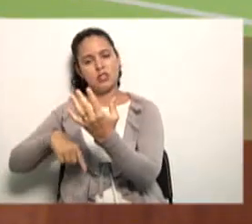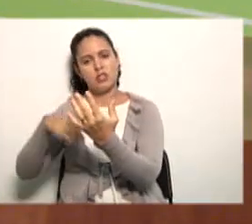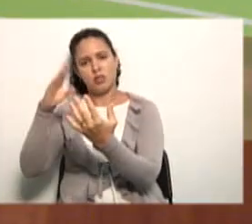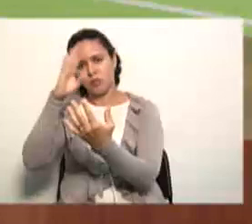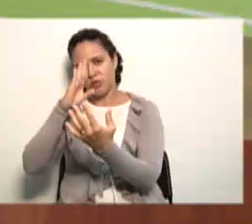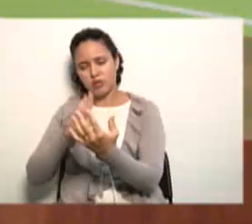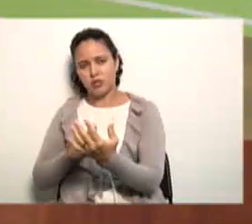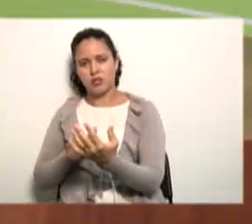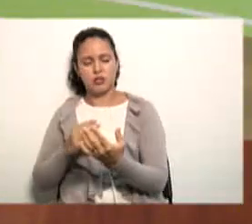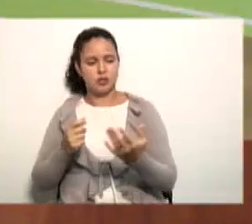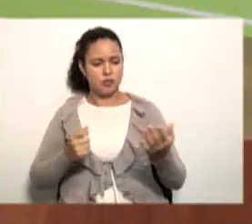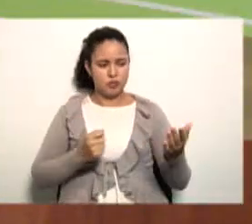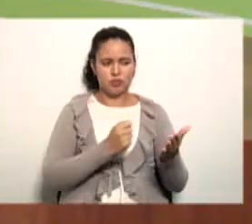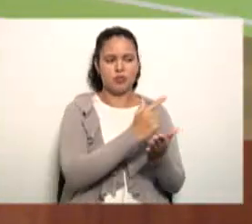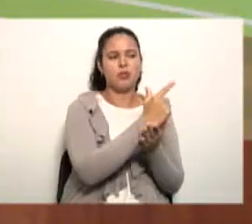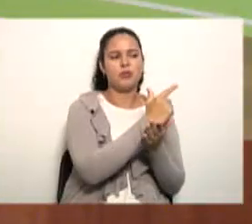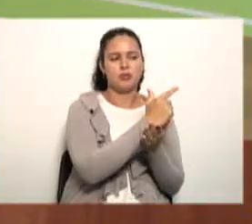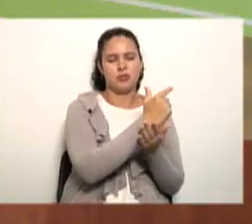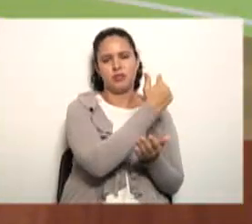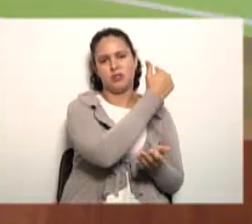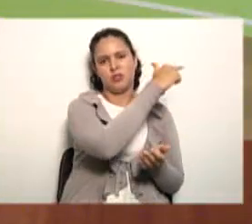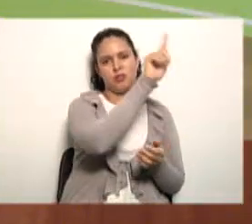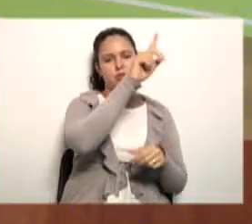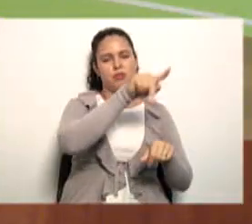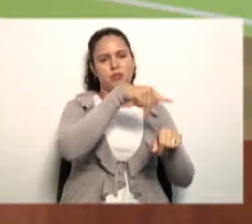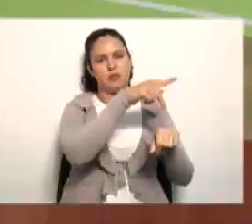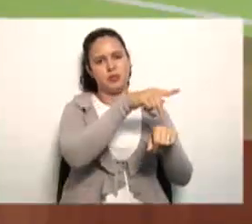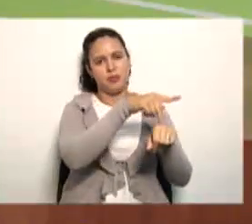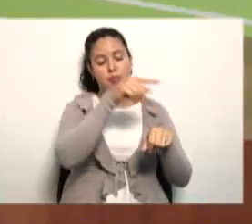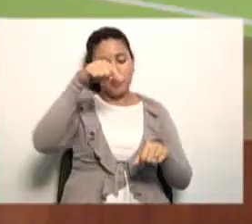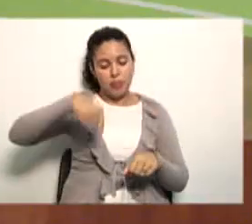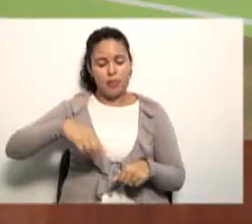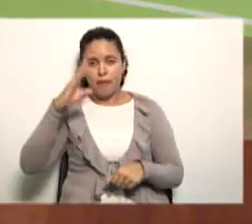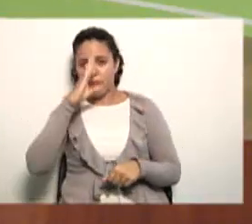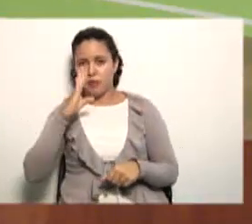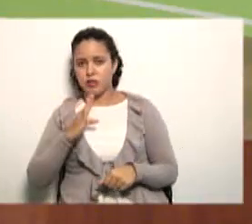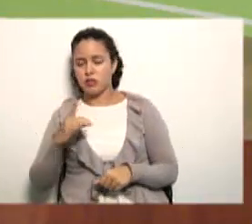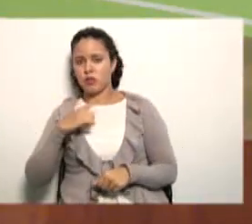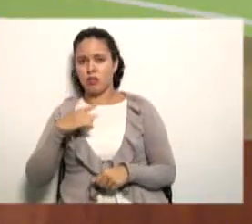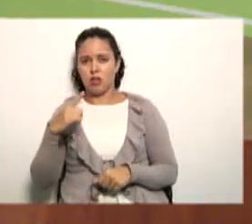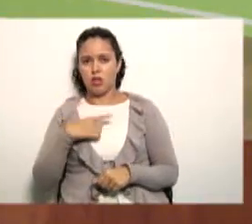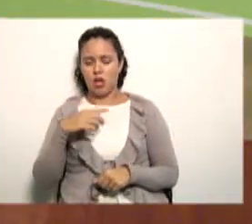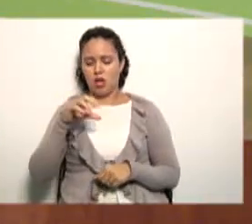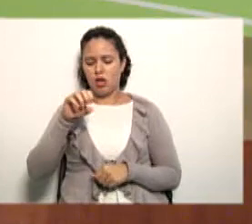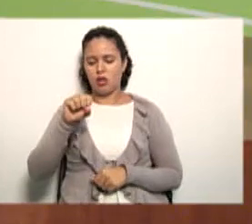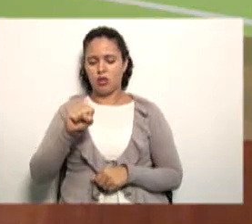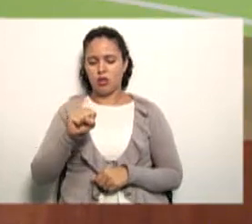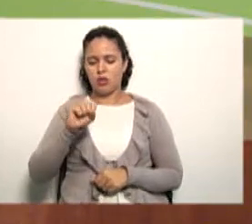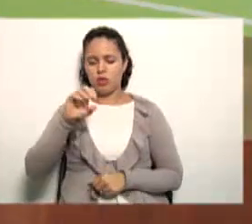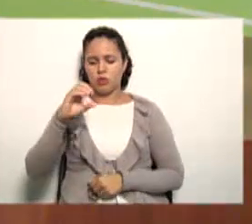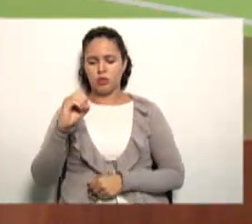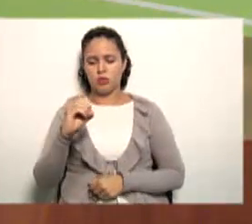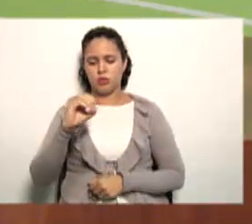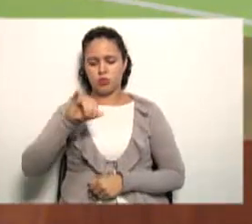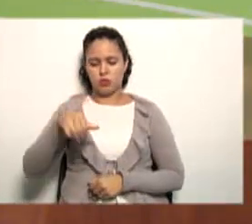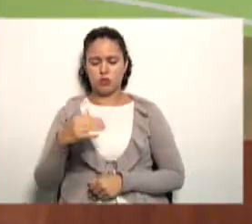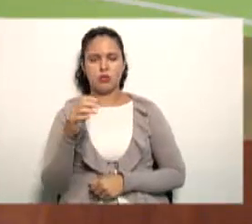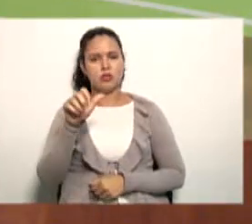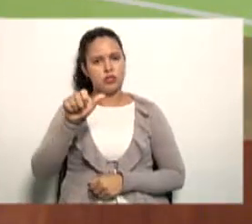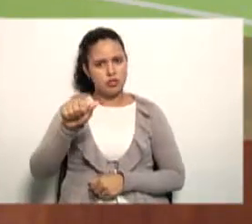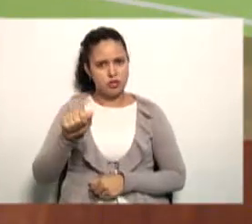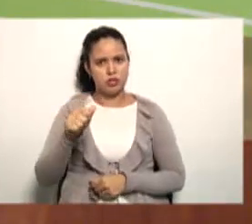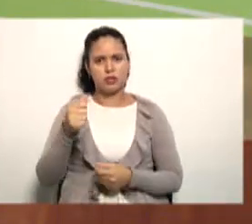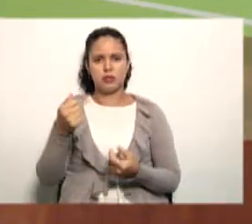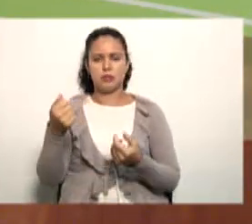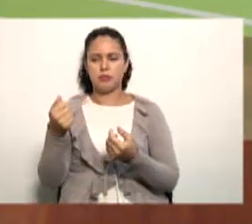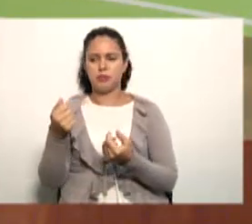como por exemplo a cana-de-açúcar, a soja, o milho, enquanto outros países de clima frio se especializam em produtos,